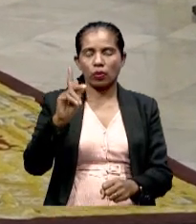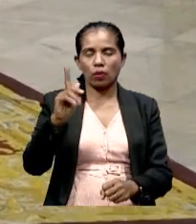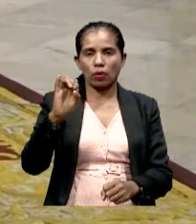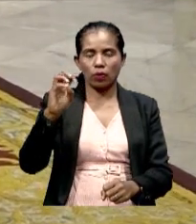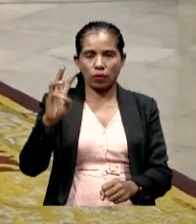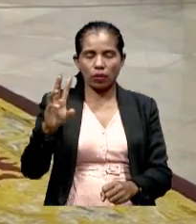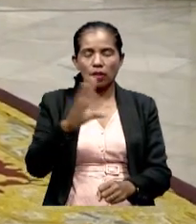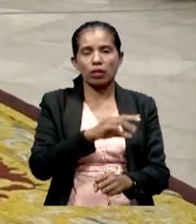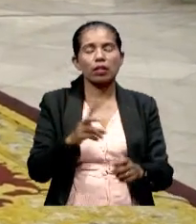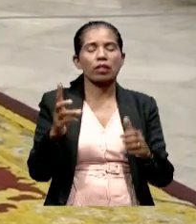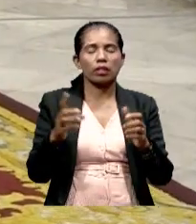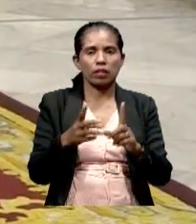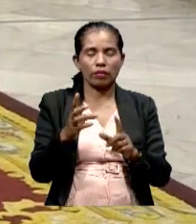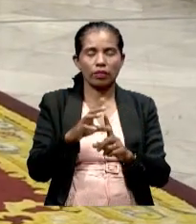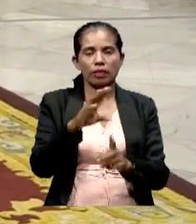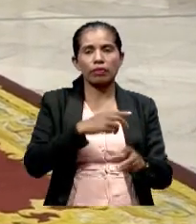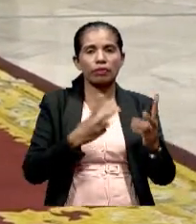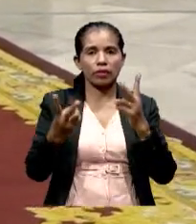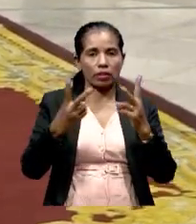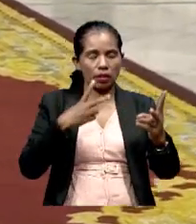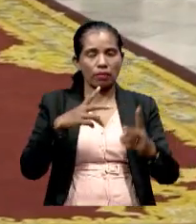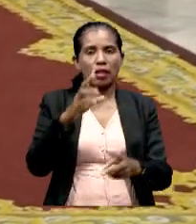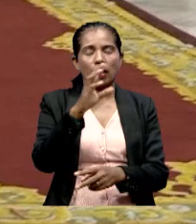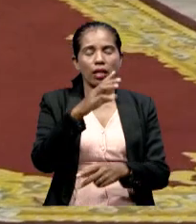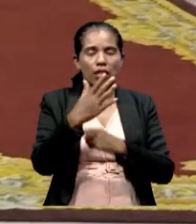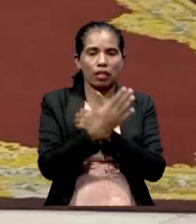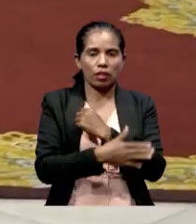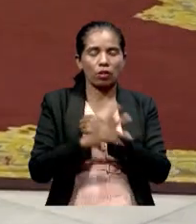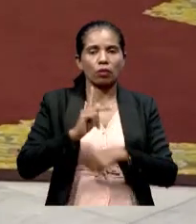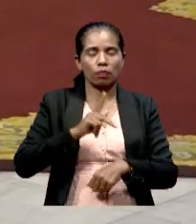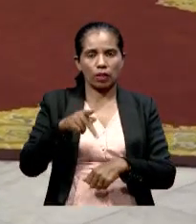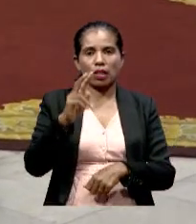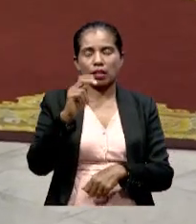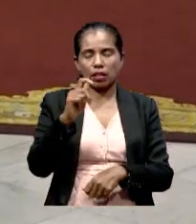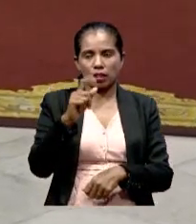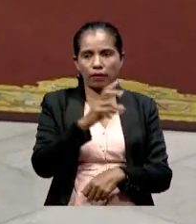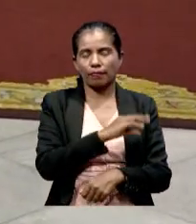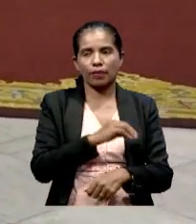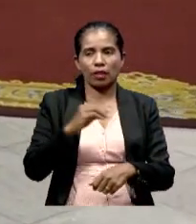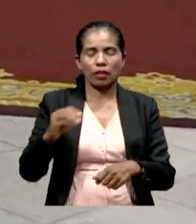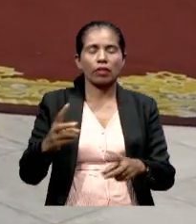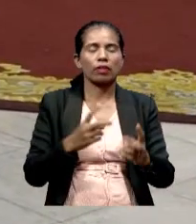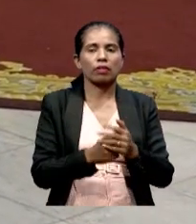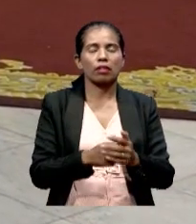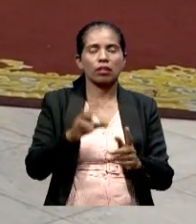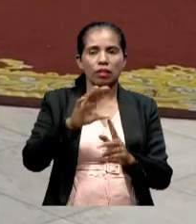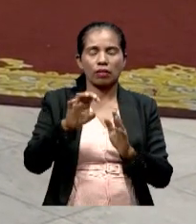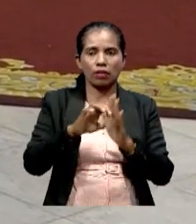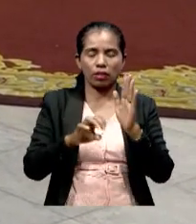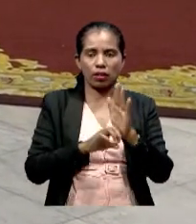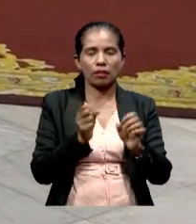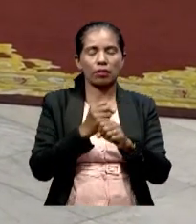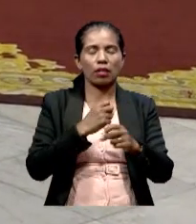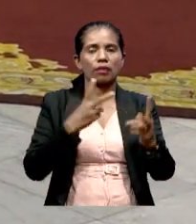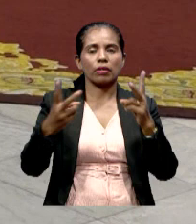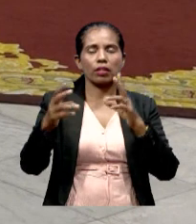Mos hal visita ba NTT. Tuir bancada apoia o governo pedido consentimento, né, chefe de Estado atual visita